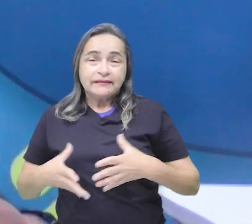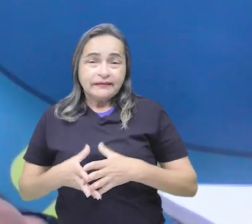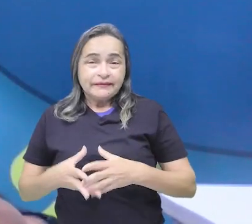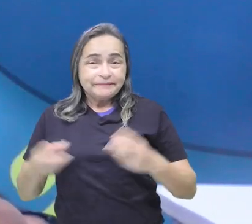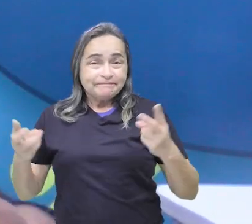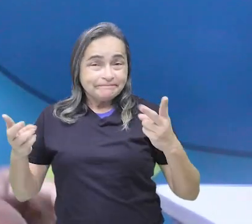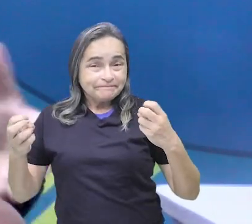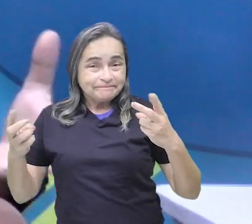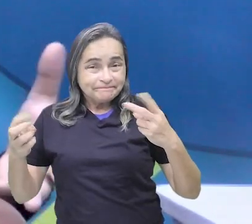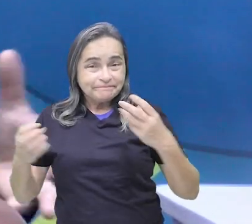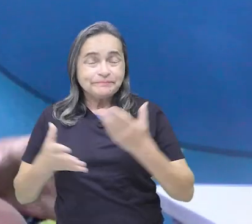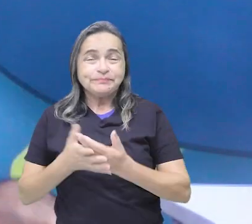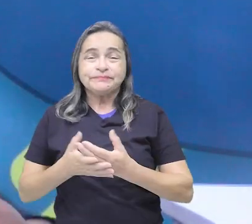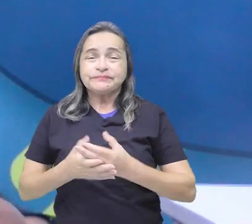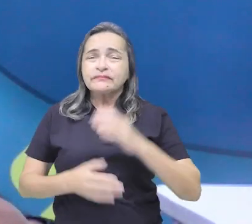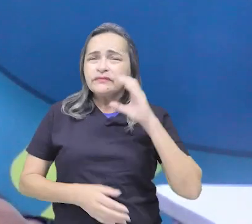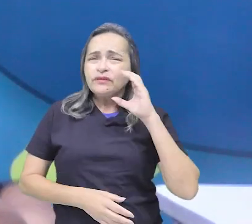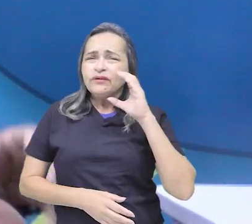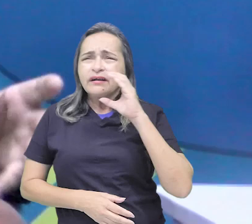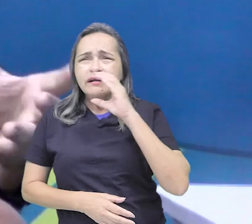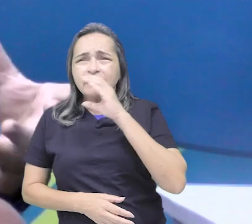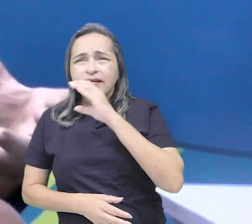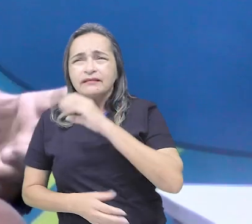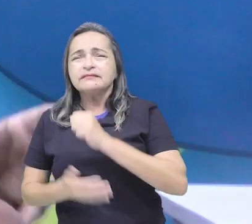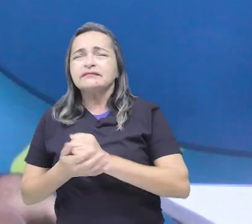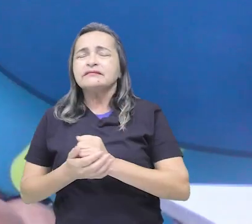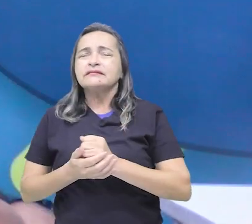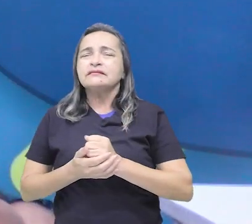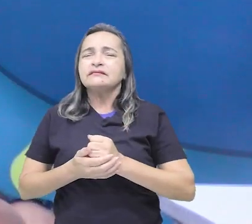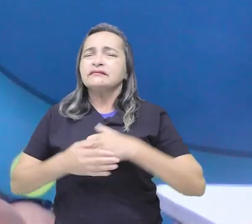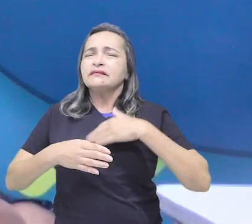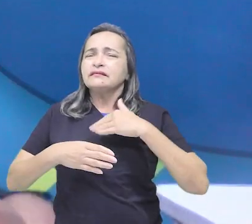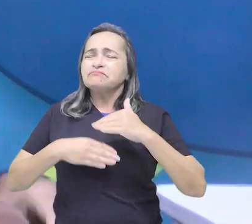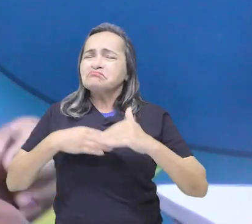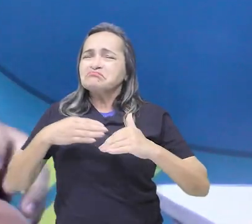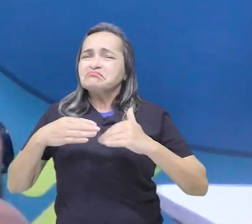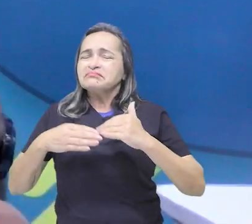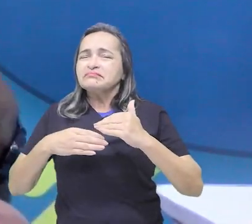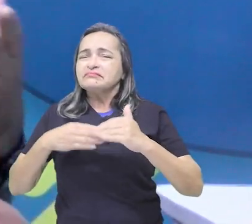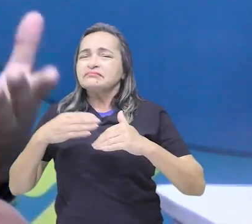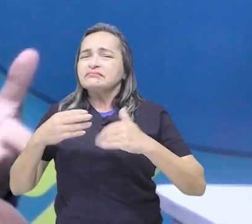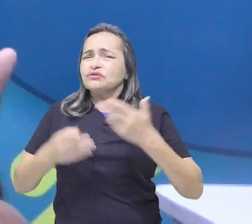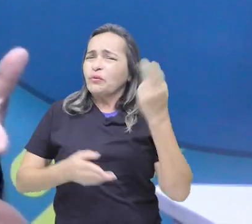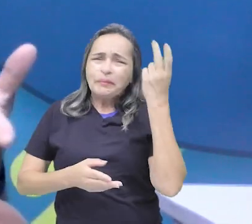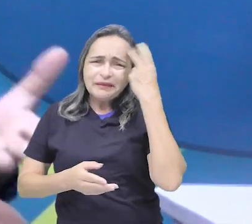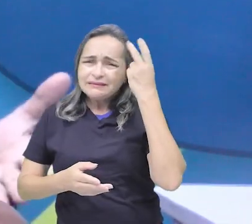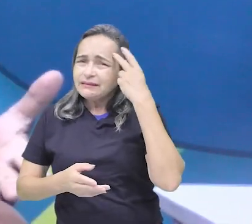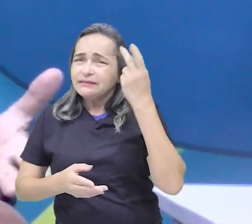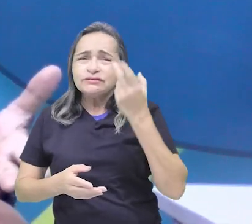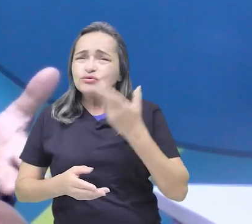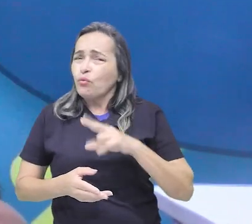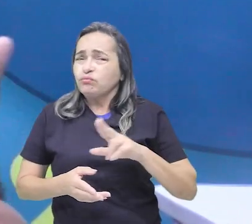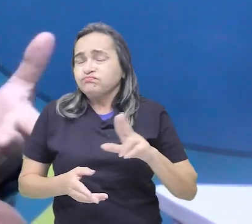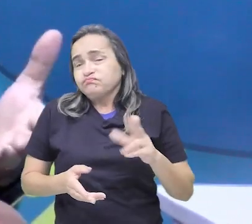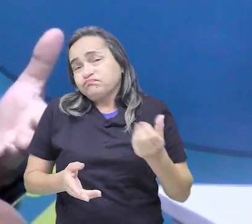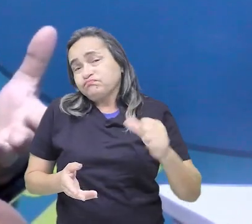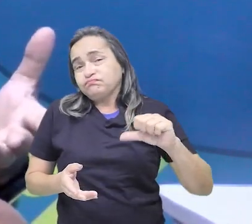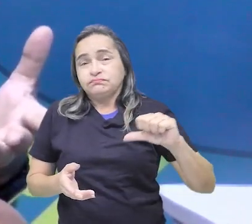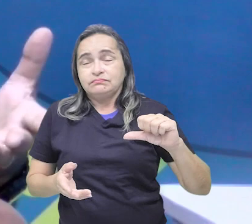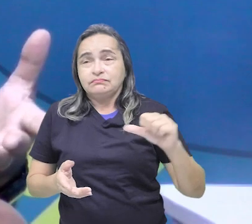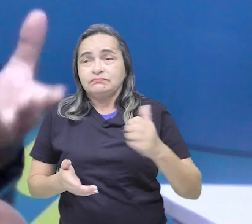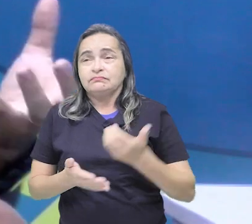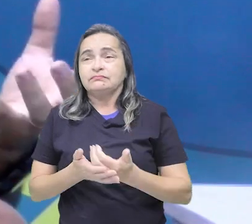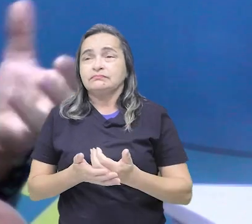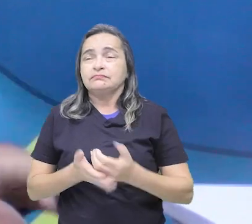dessa próstata, a regularidade dessa próstata. E esse exame está dado também a essa rede de